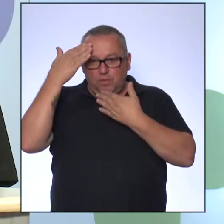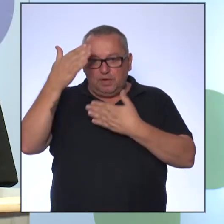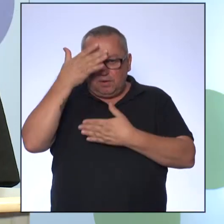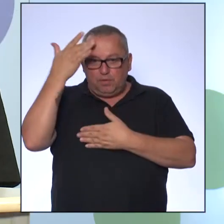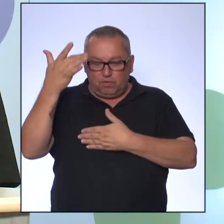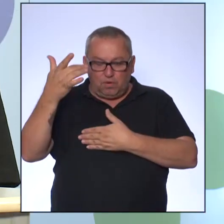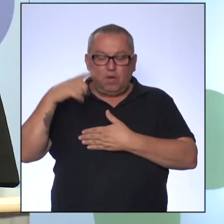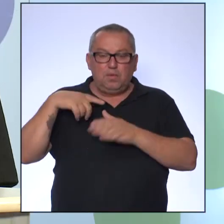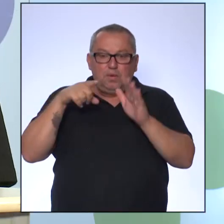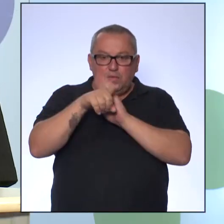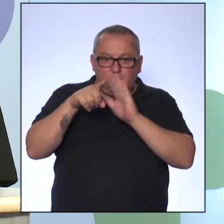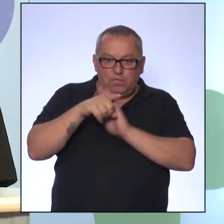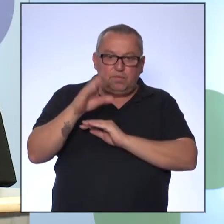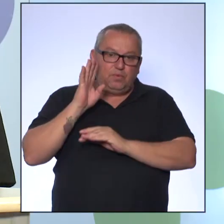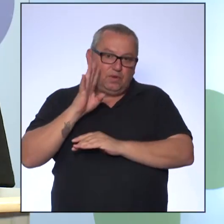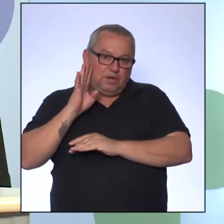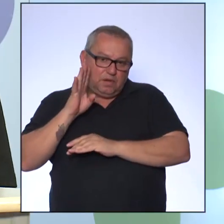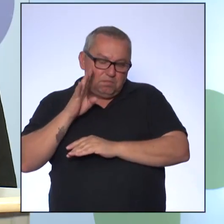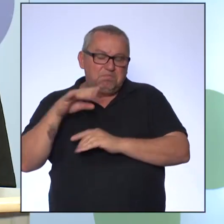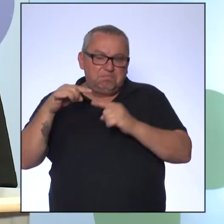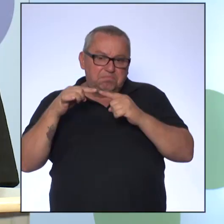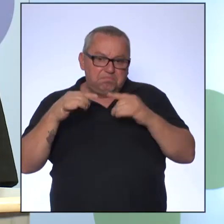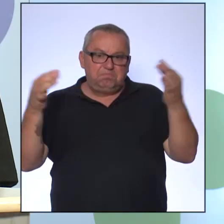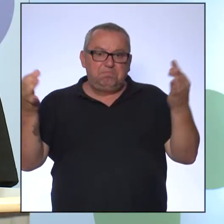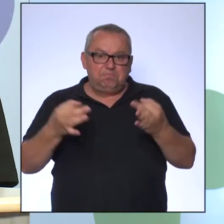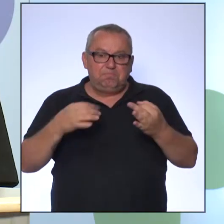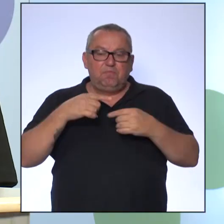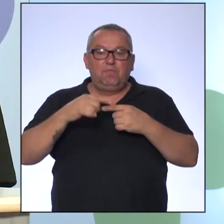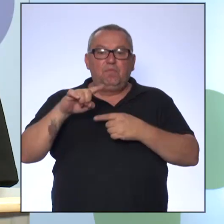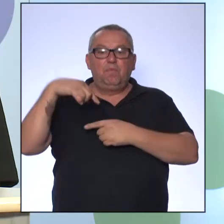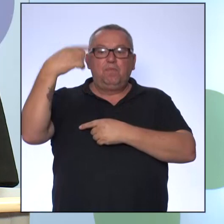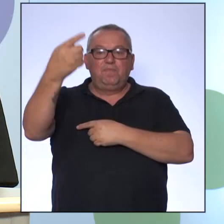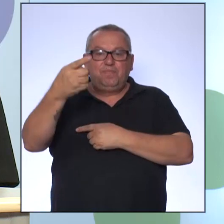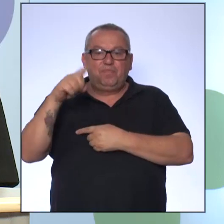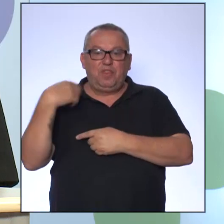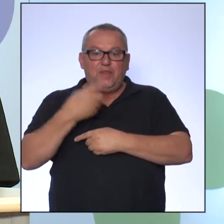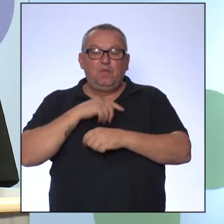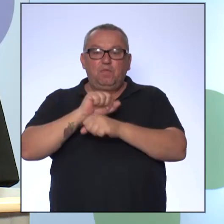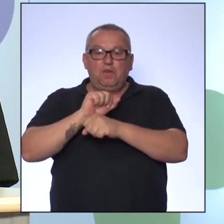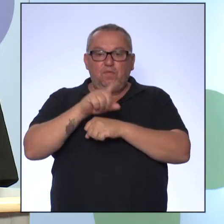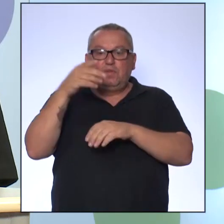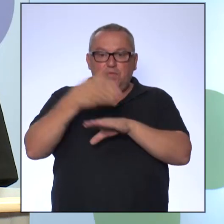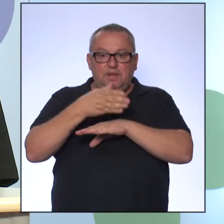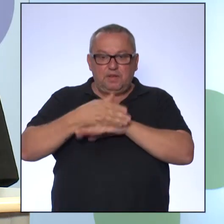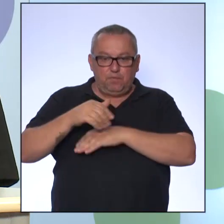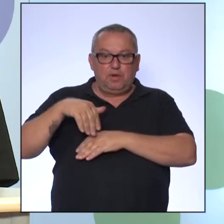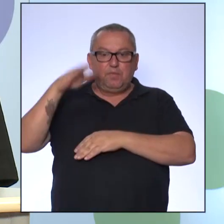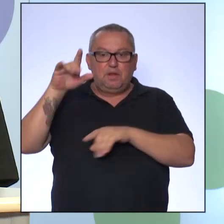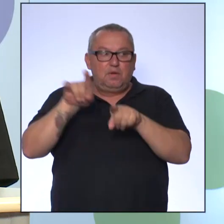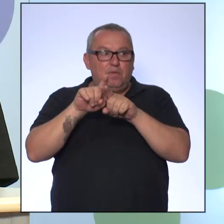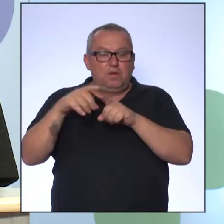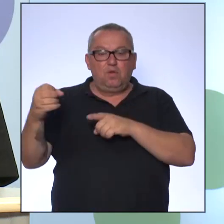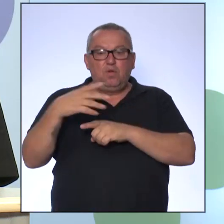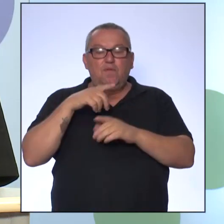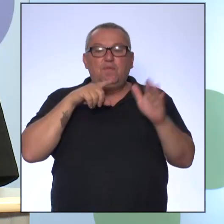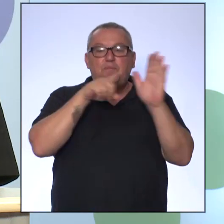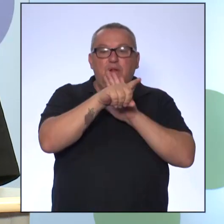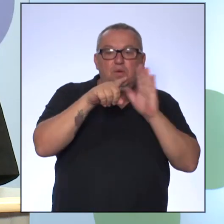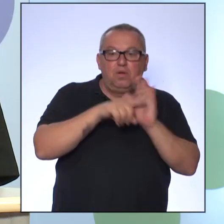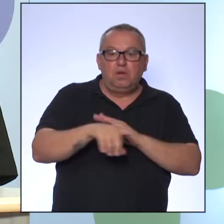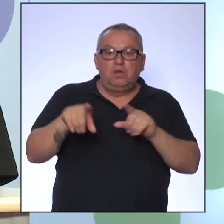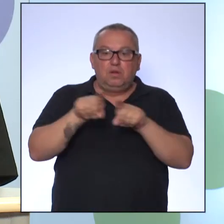pessoal, pelas perguntas, foram muito pertinentes, né? E aí, semana que vem, eu espero que vocês participem mais com novas perguntas